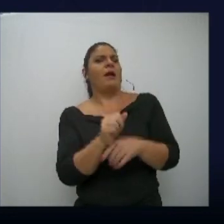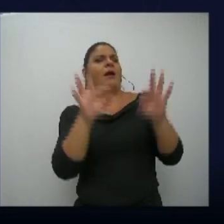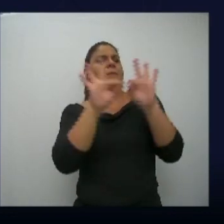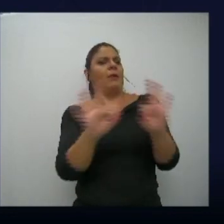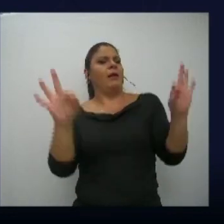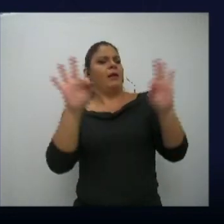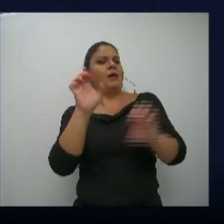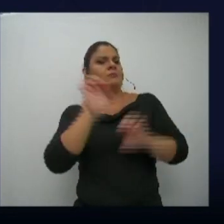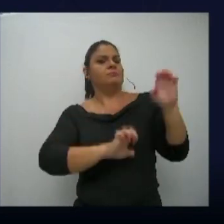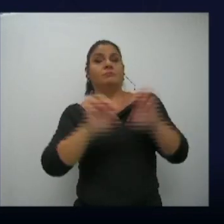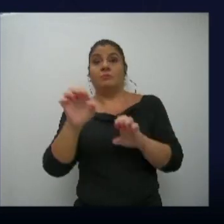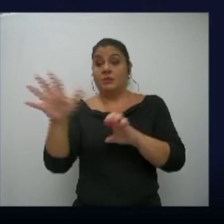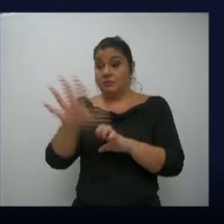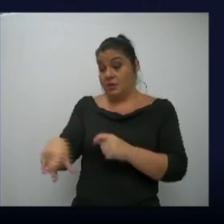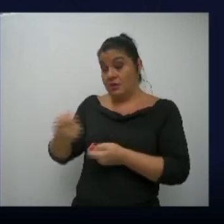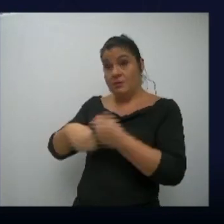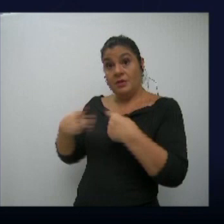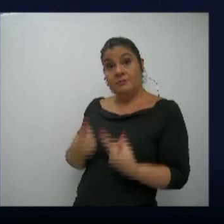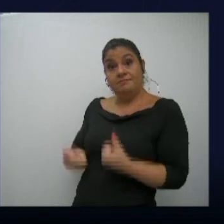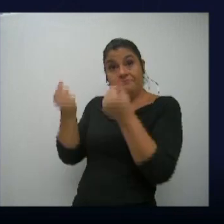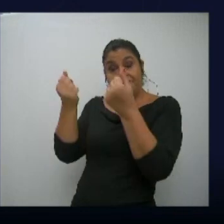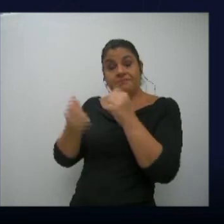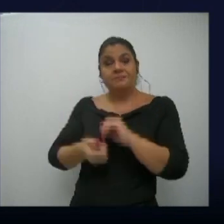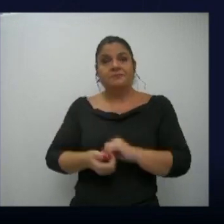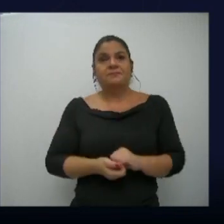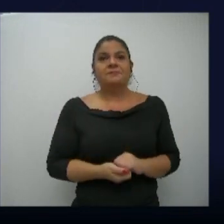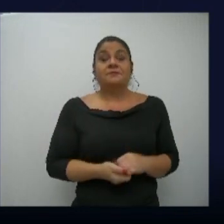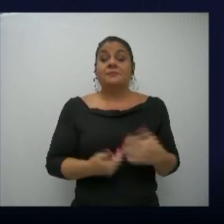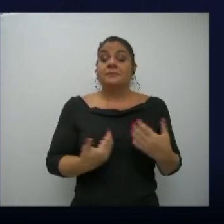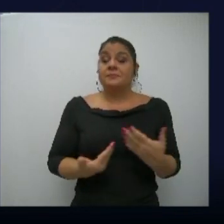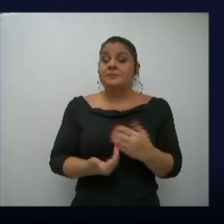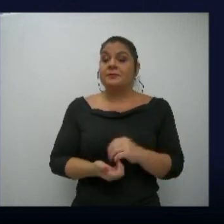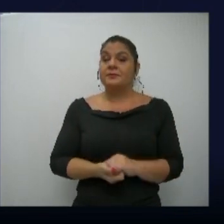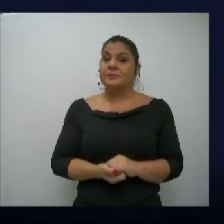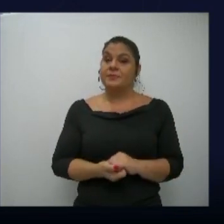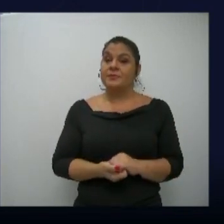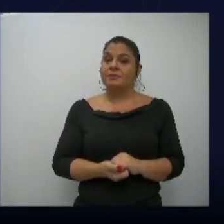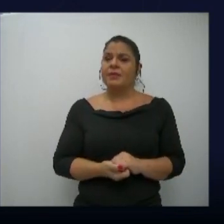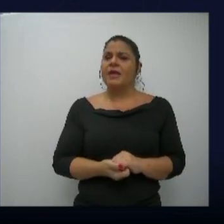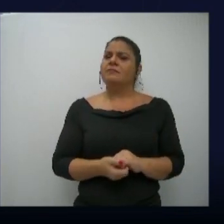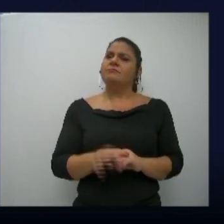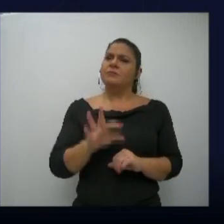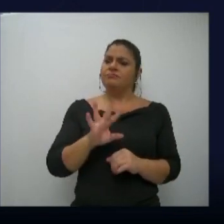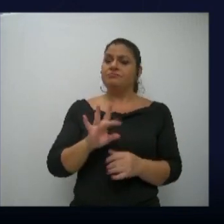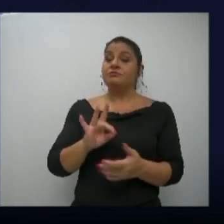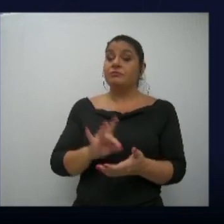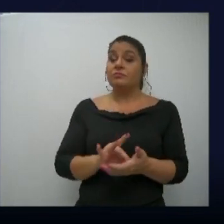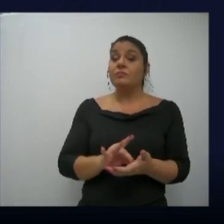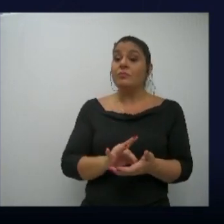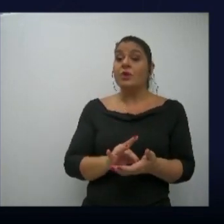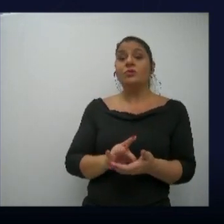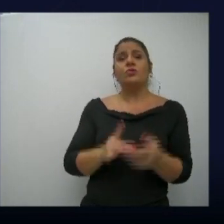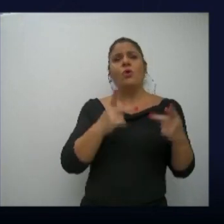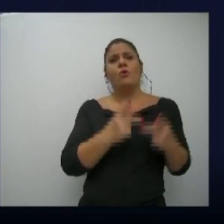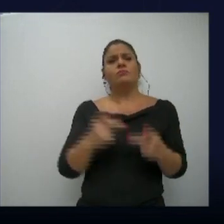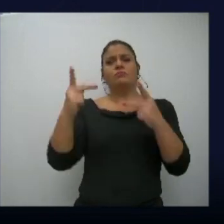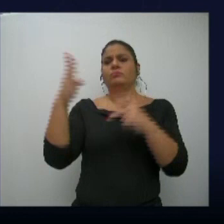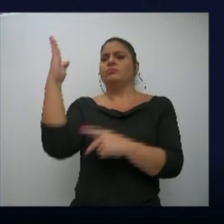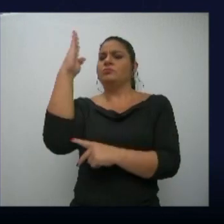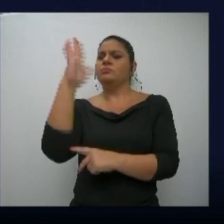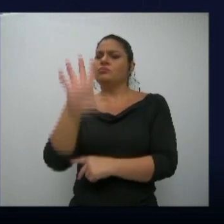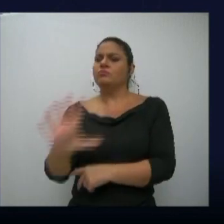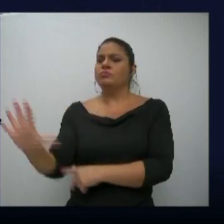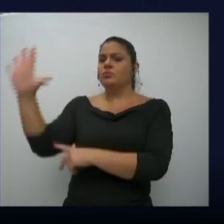para o mercado de capitais olha apaga eu tô inteiramente na pista aí visitando o Brasil inteiro conversando